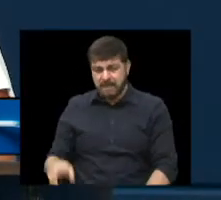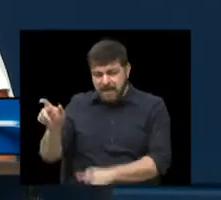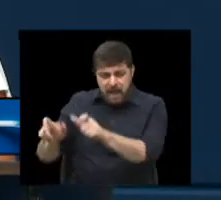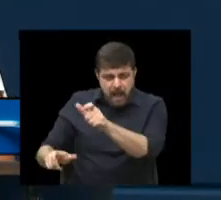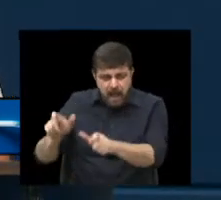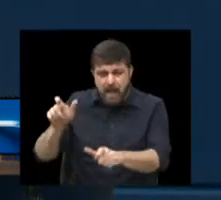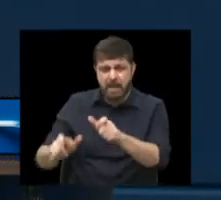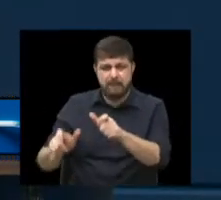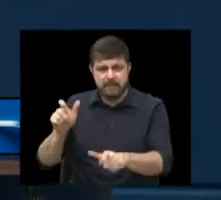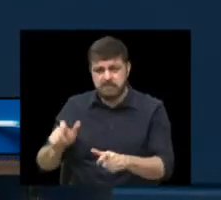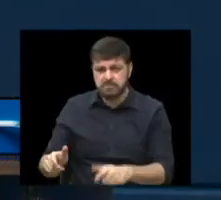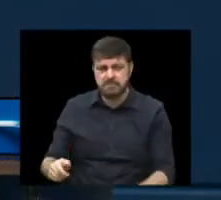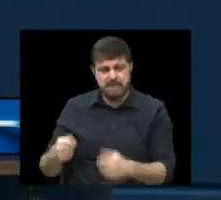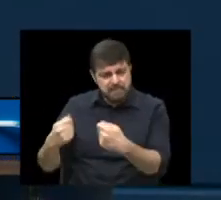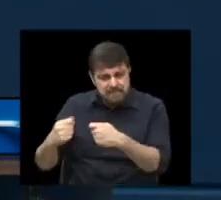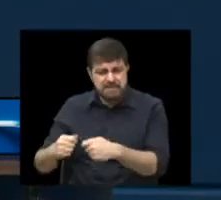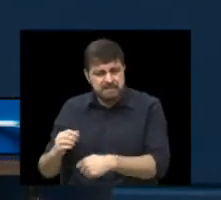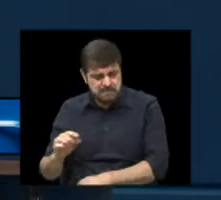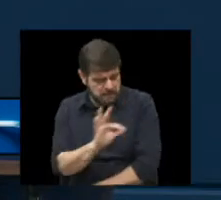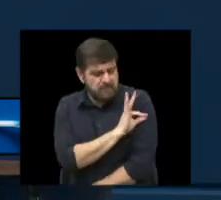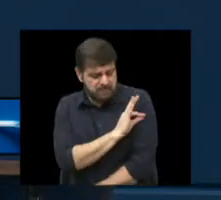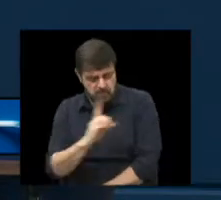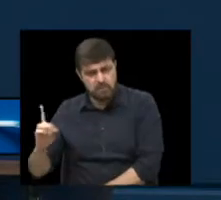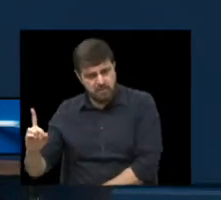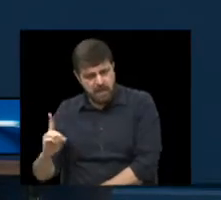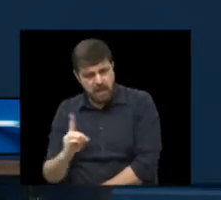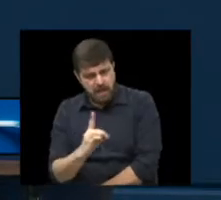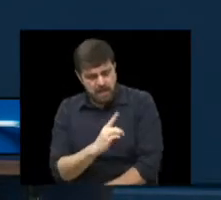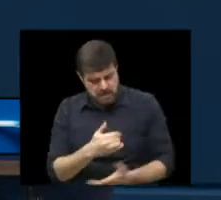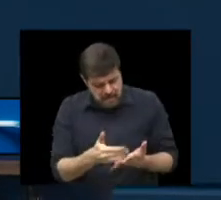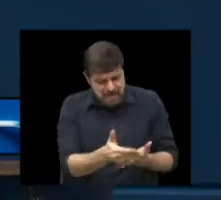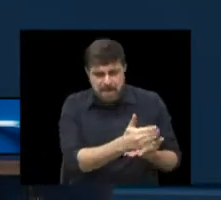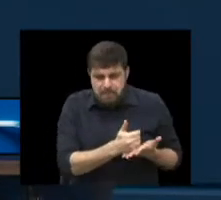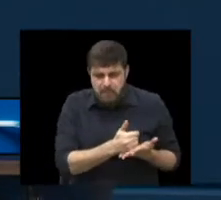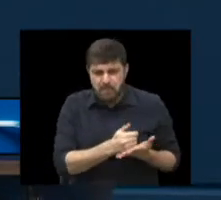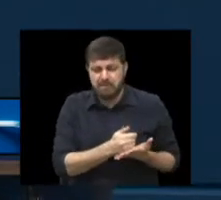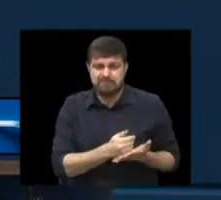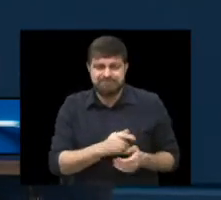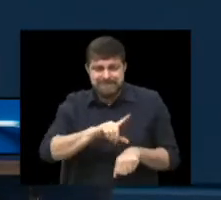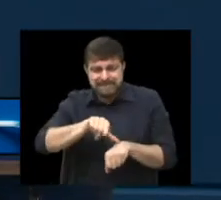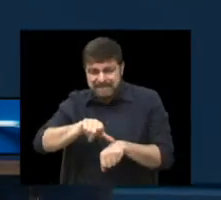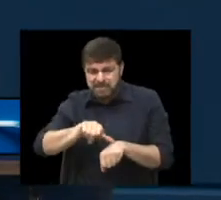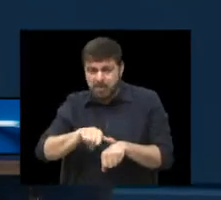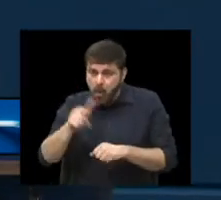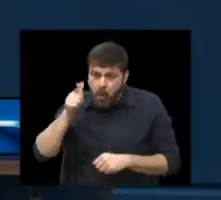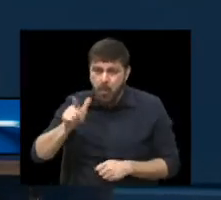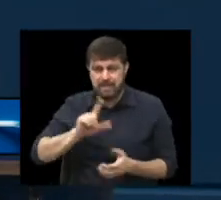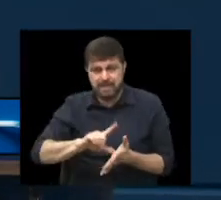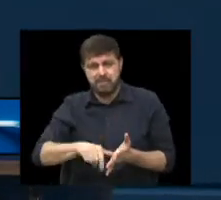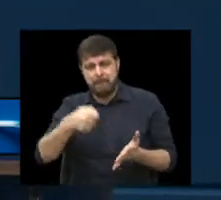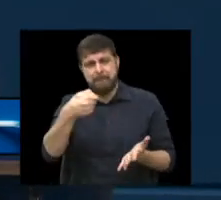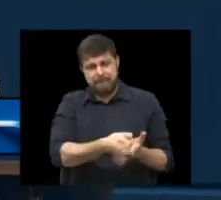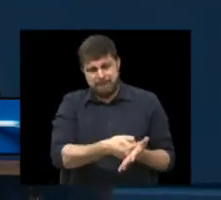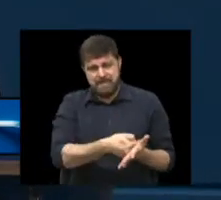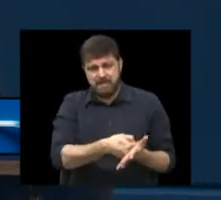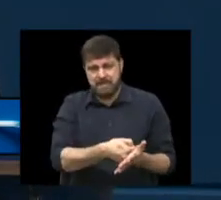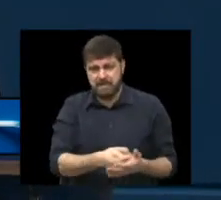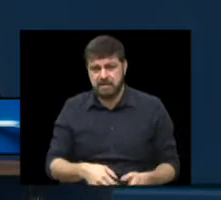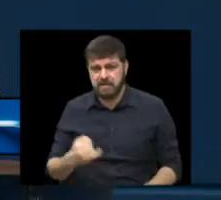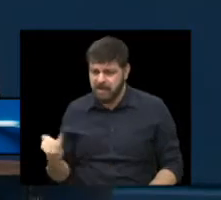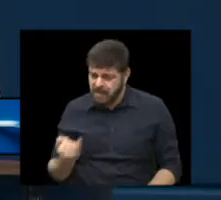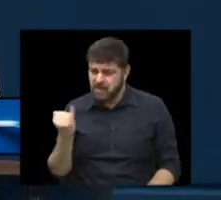tenham aí um refinanciamento de dívidas que as pessoas estão com dificuldade de pagar, isso tem uma importância,